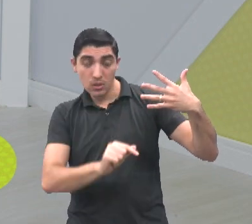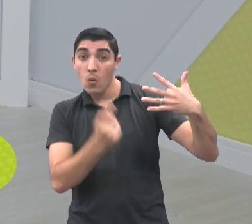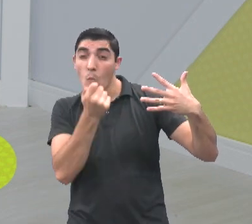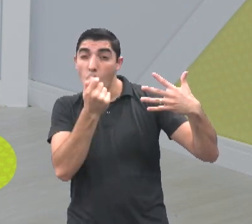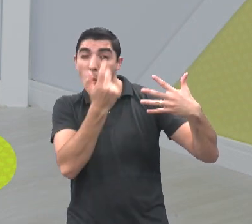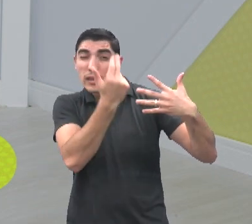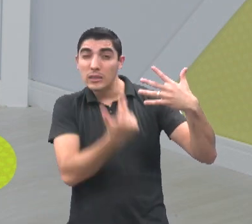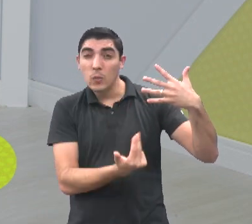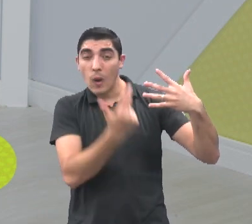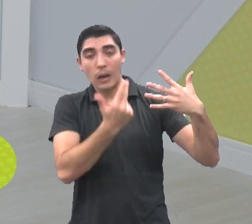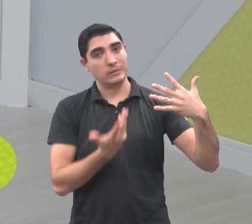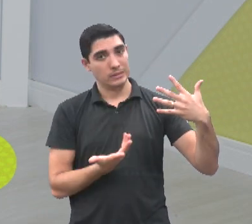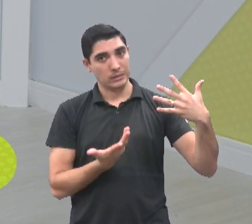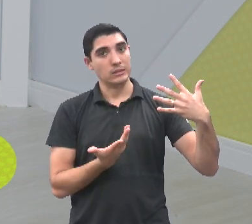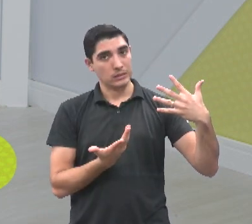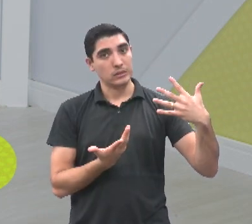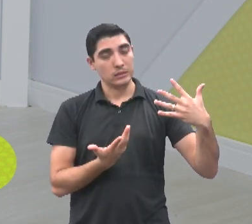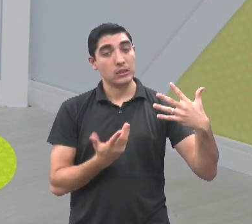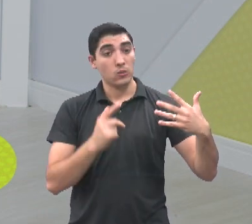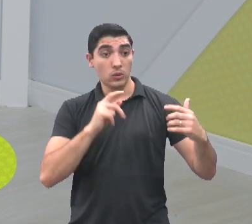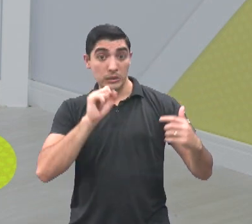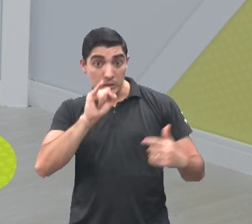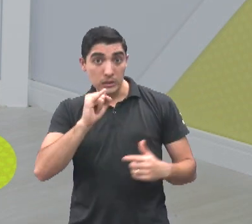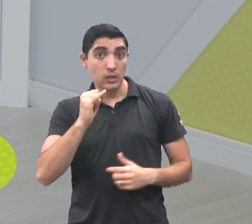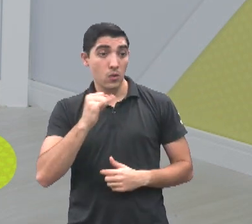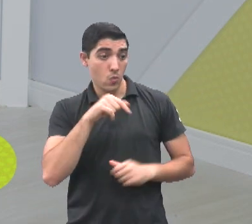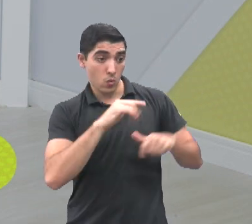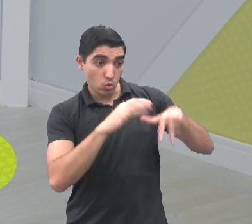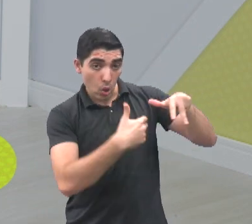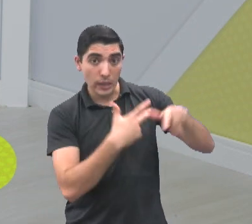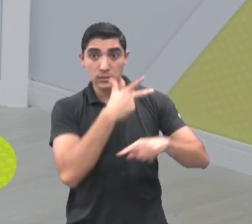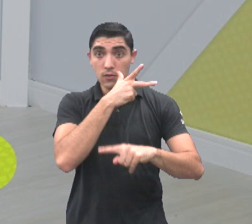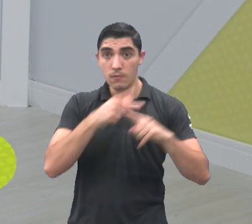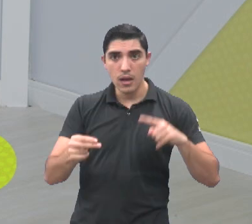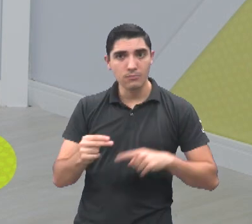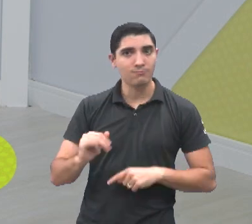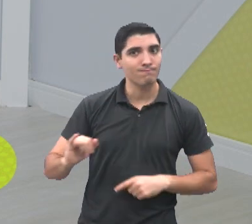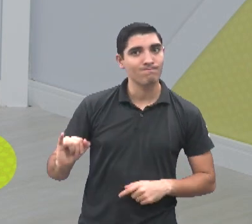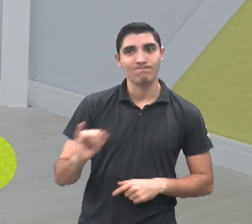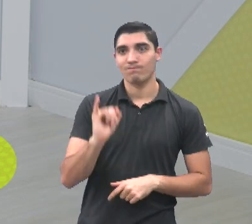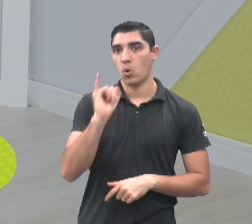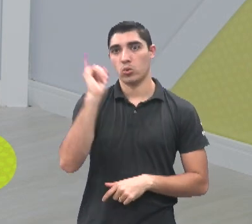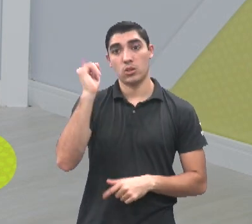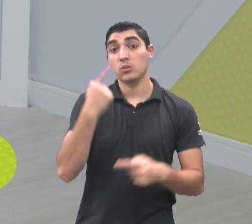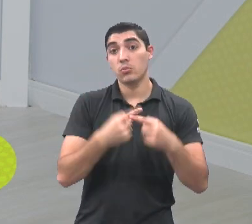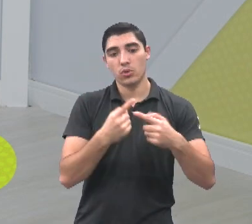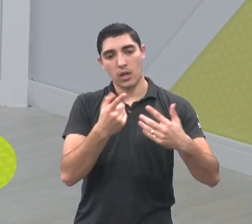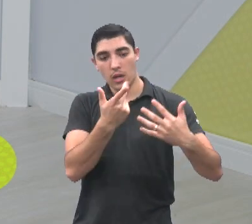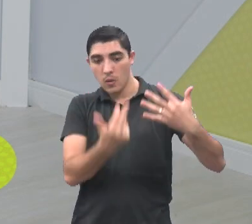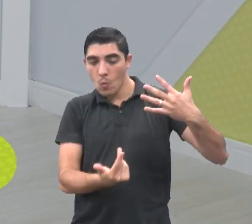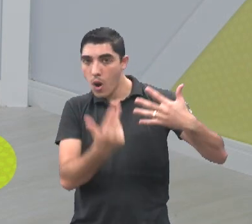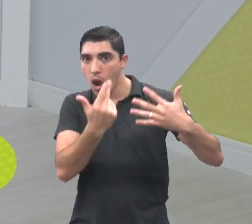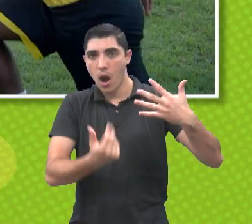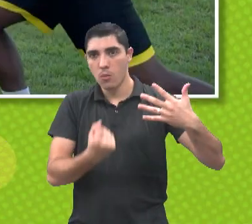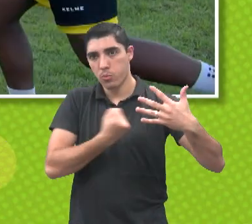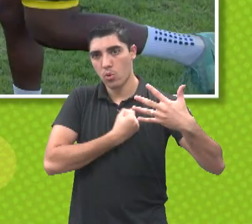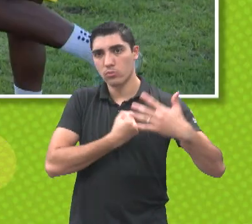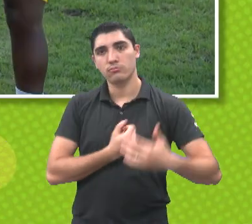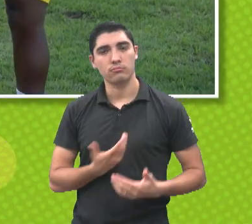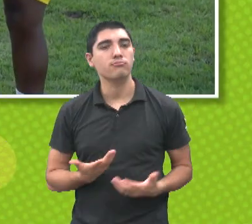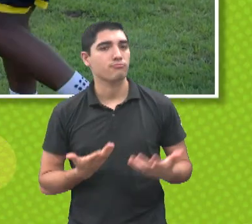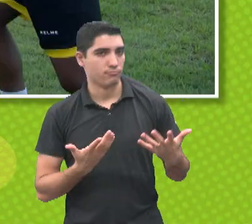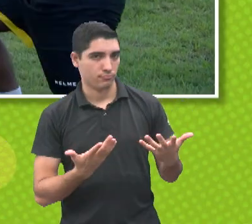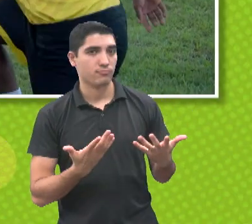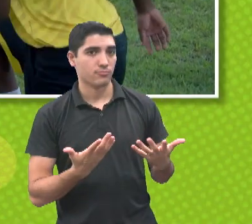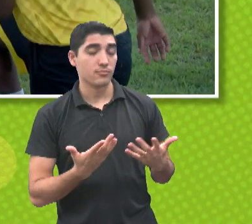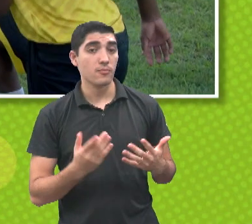vice-líder. Portanto, jogo de 6 pontos, jogo de confronto ali de igualdade. Direto. E o